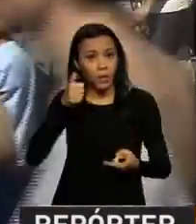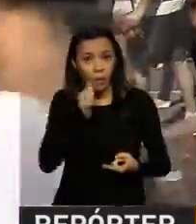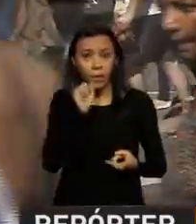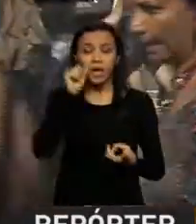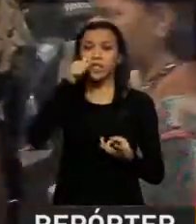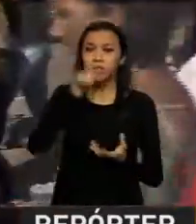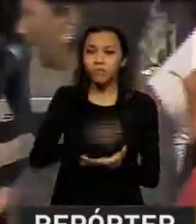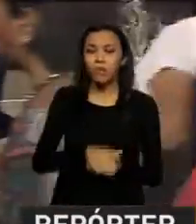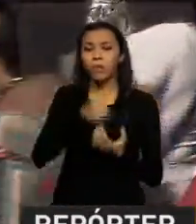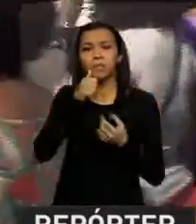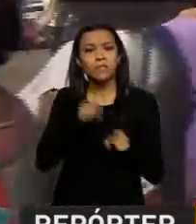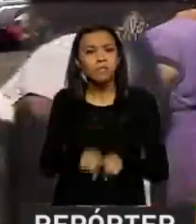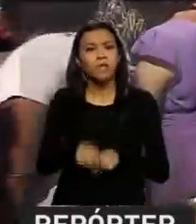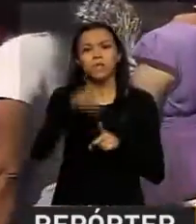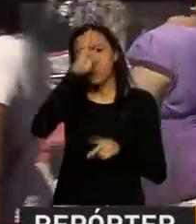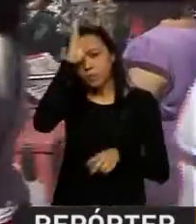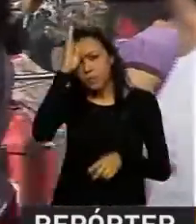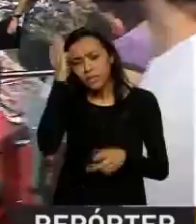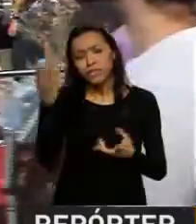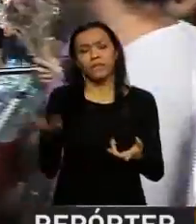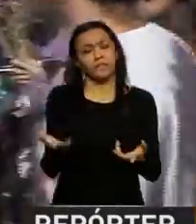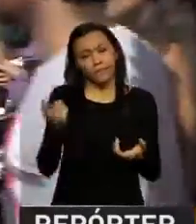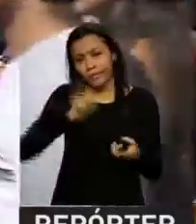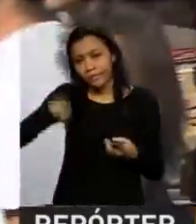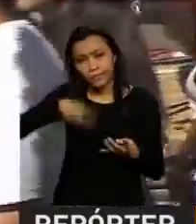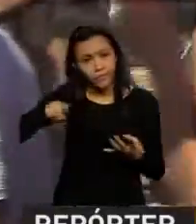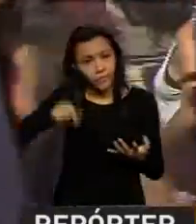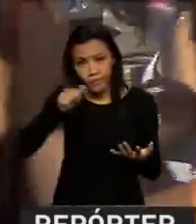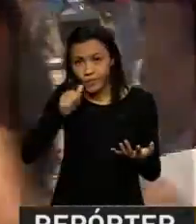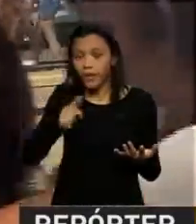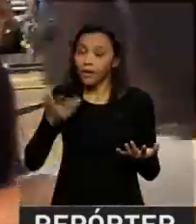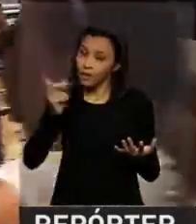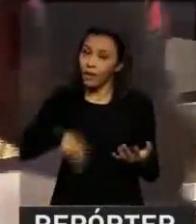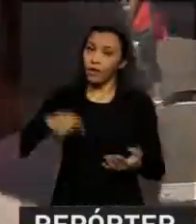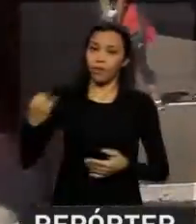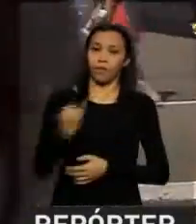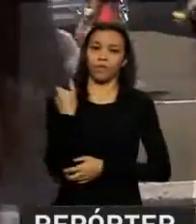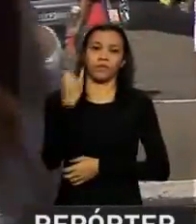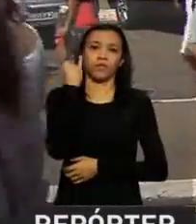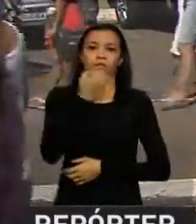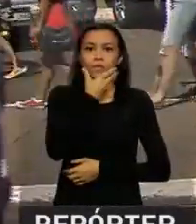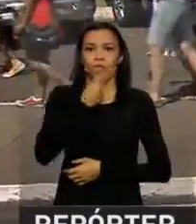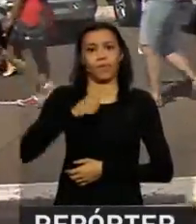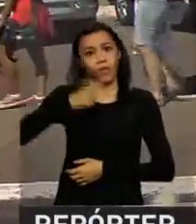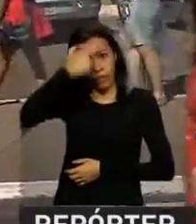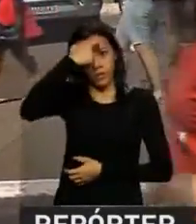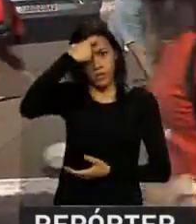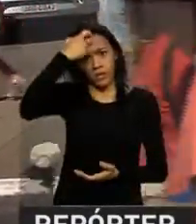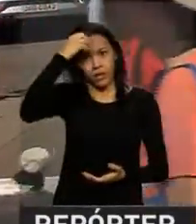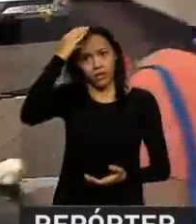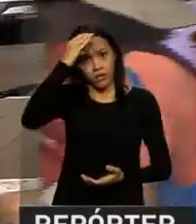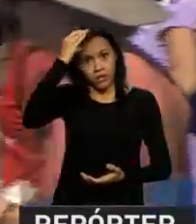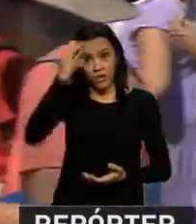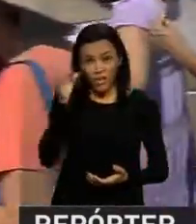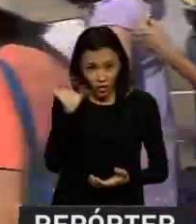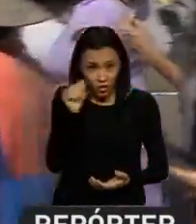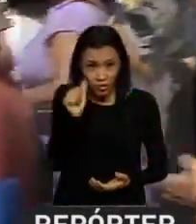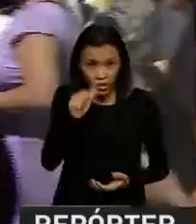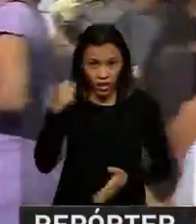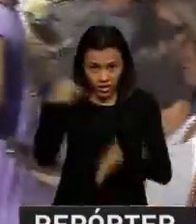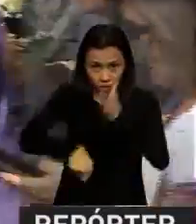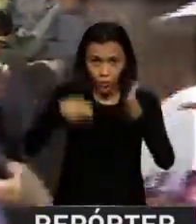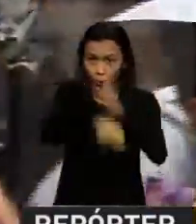esposa, tenho irmã, tenho sobrinha, né, e é importante que um homem se conscientize que essa luta não é das mulheres,